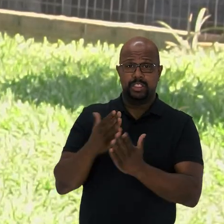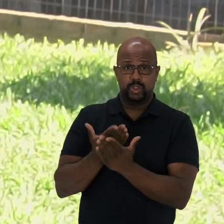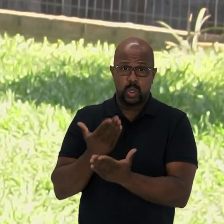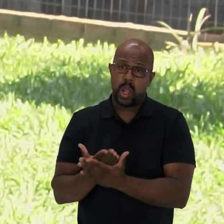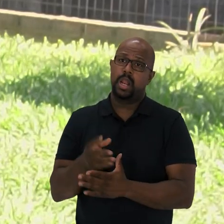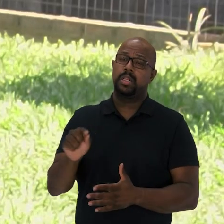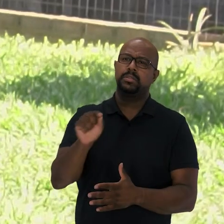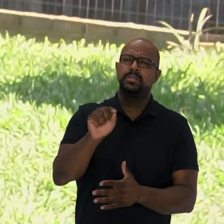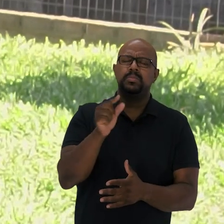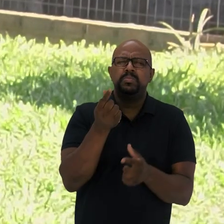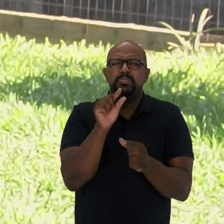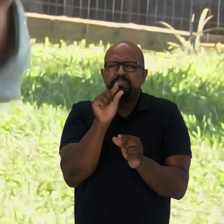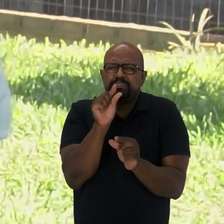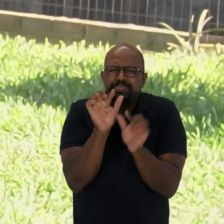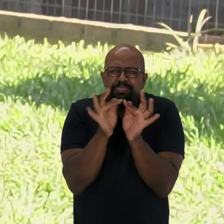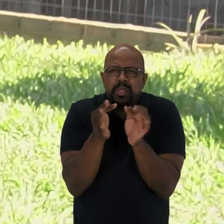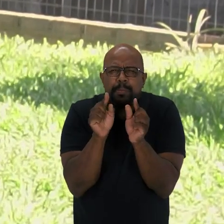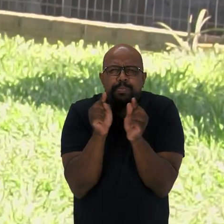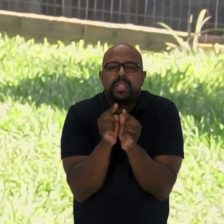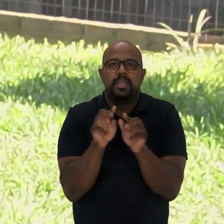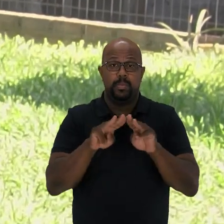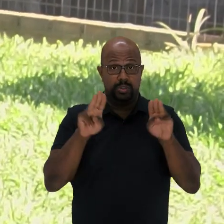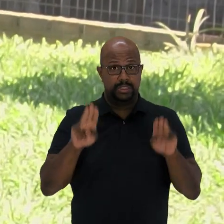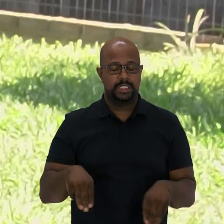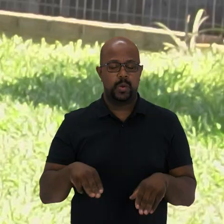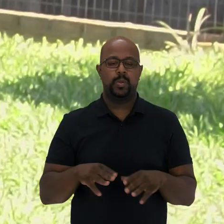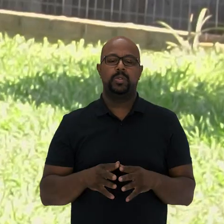escola um mini museu